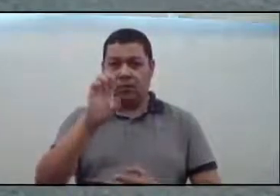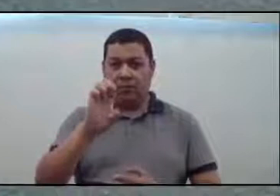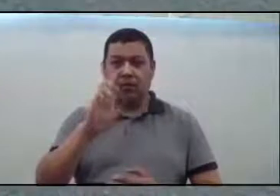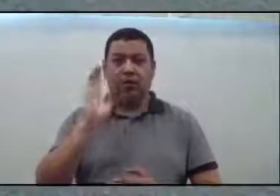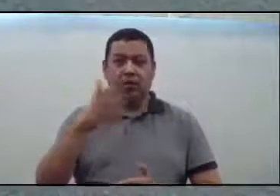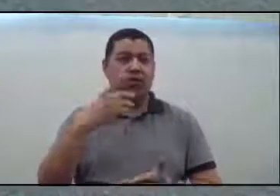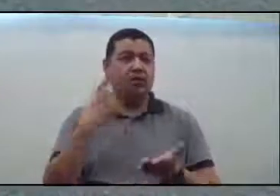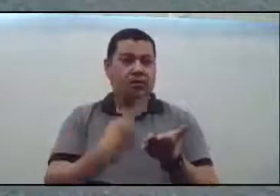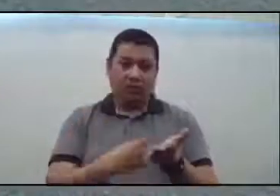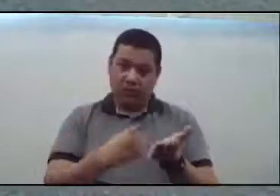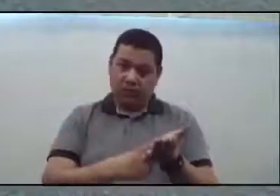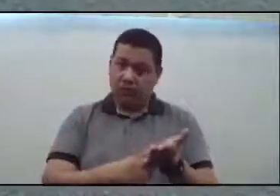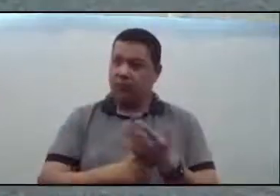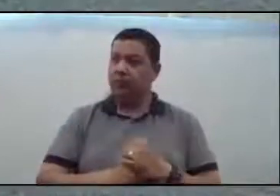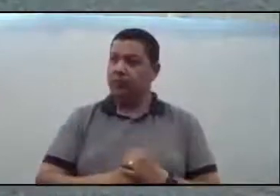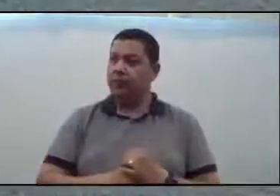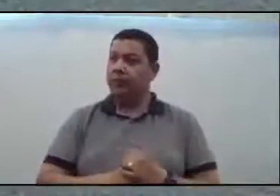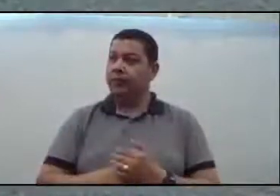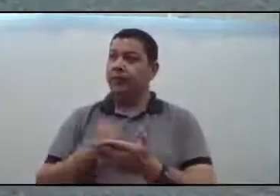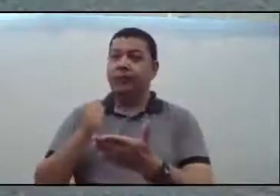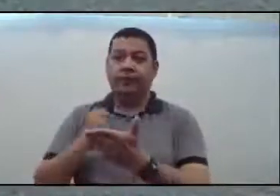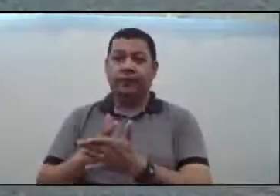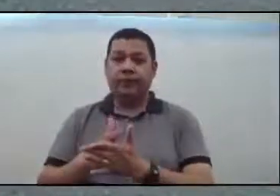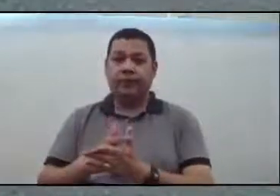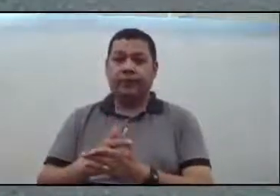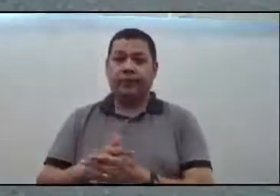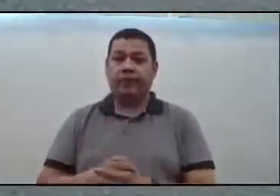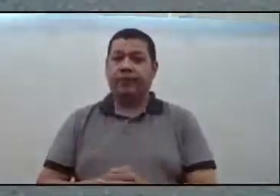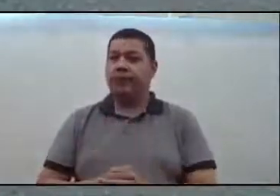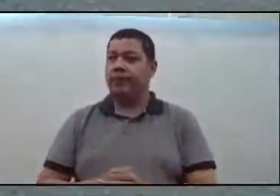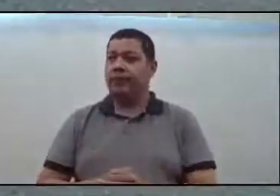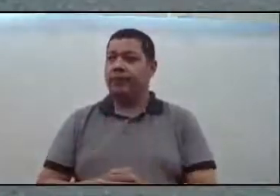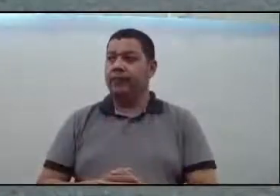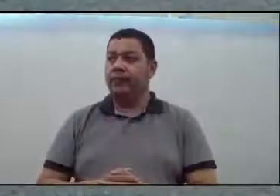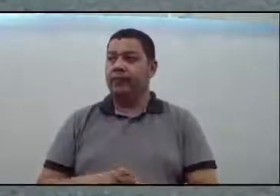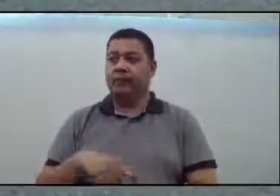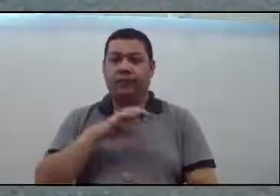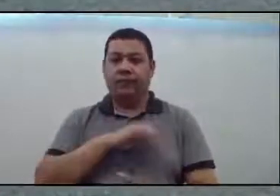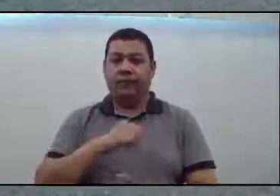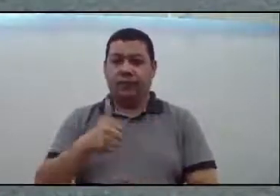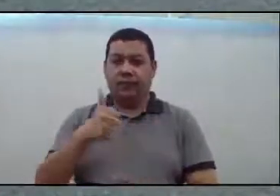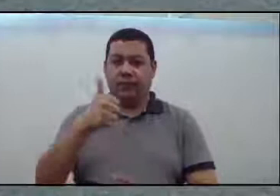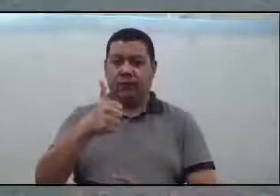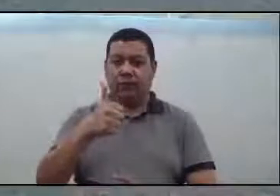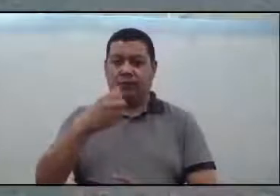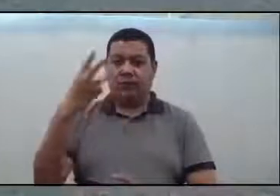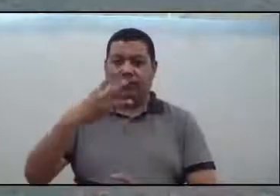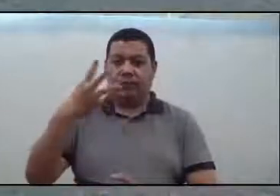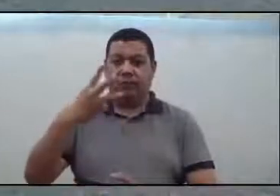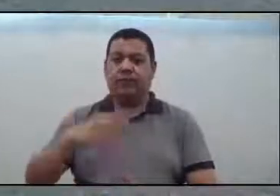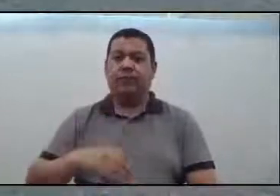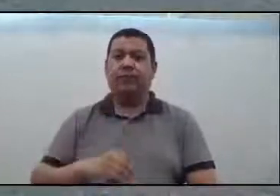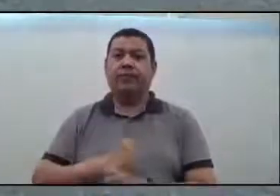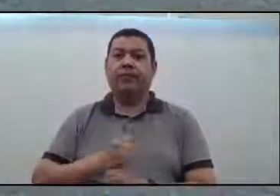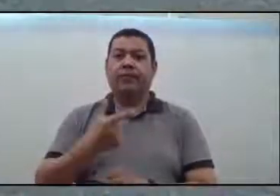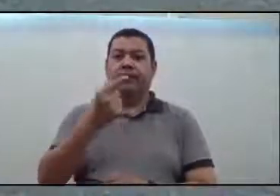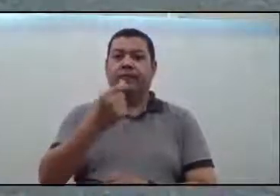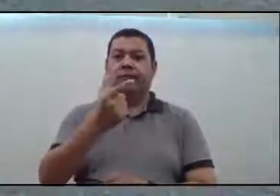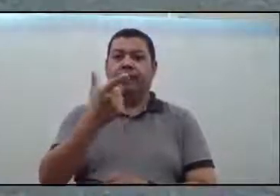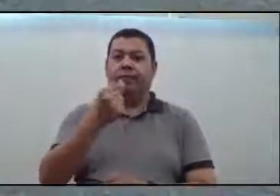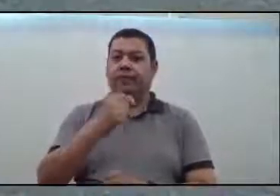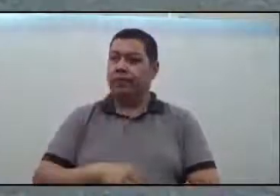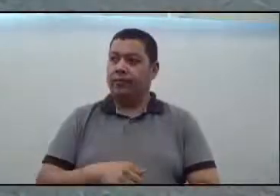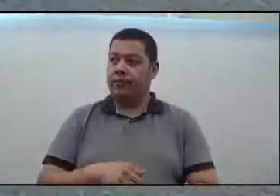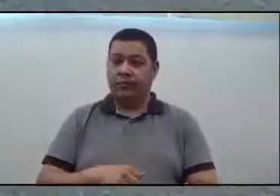com eles, de pagar o 13º deles de 2020, e até agora, no momento,